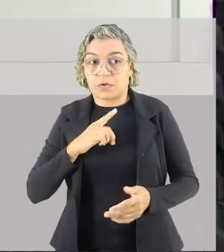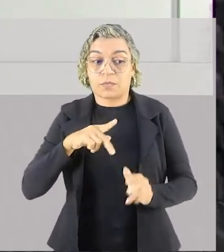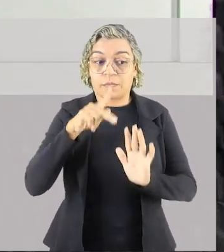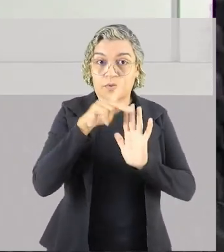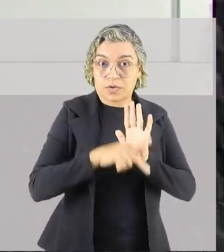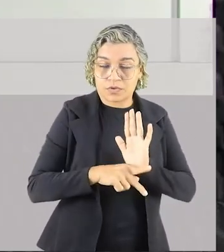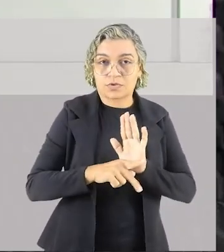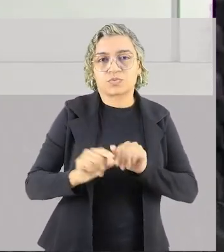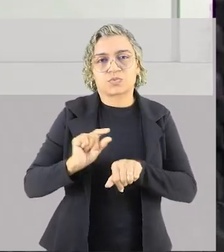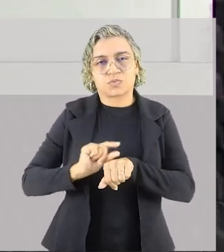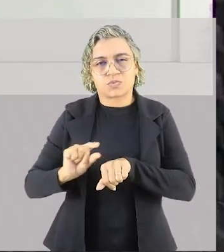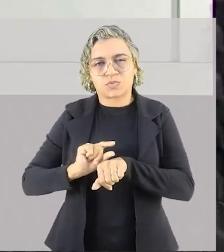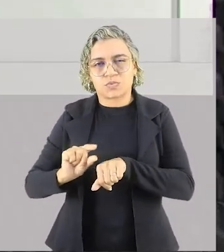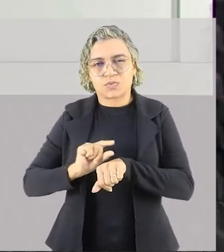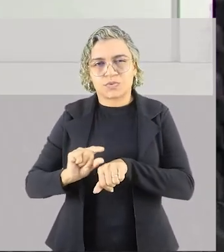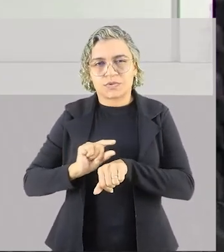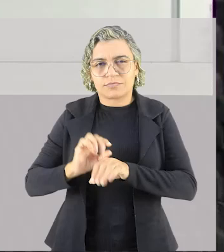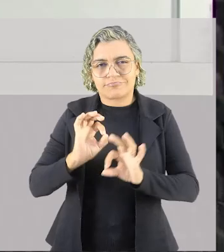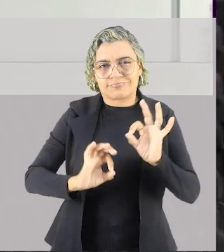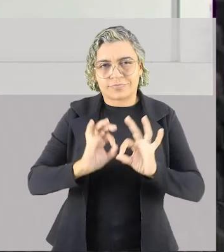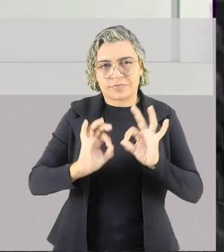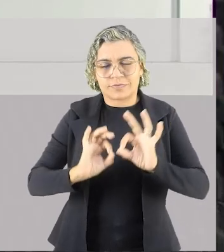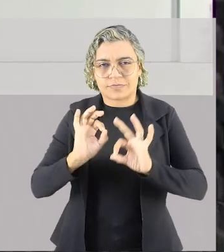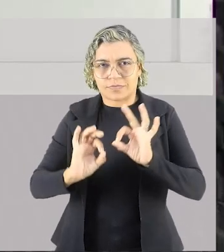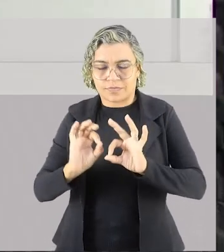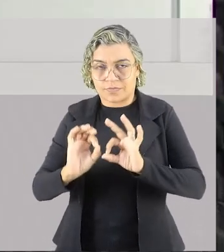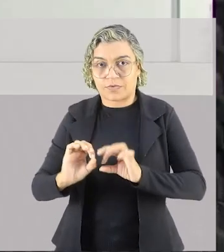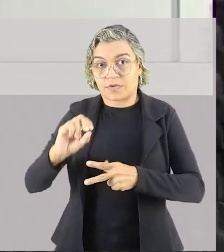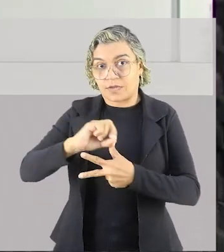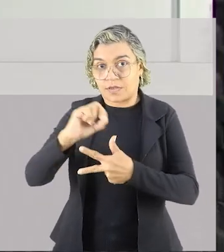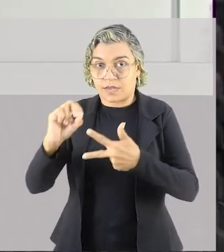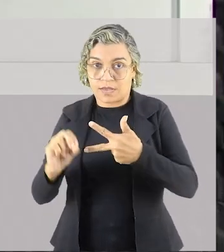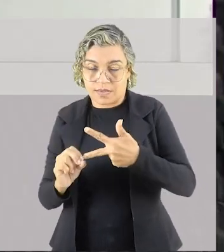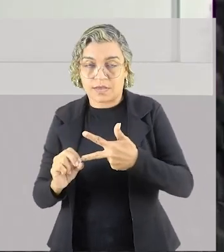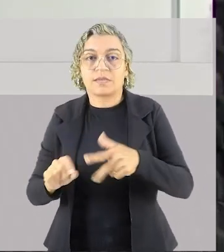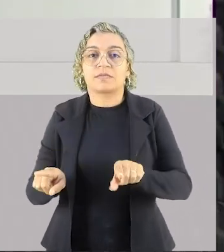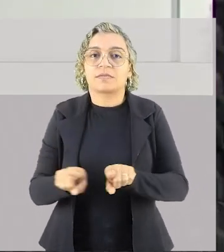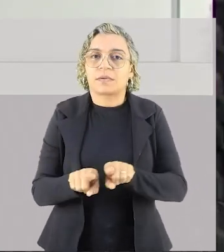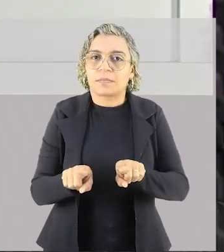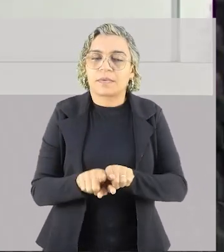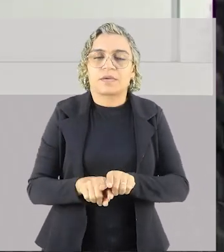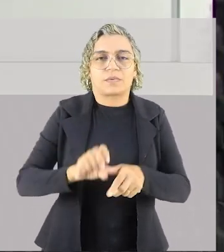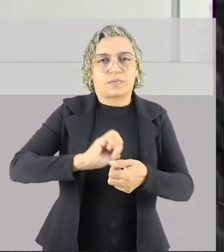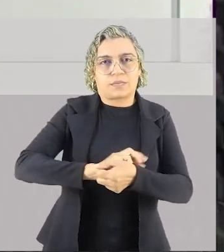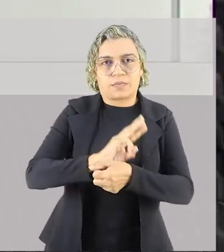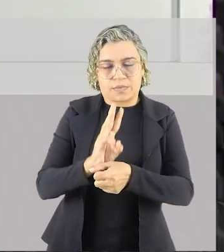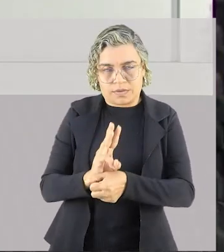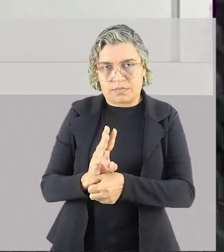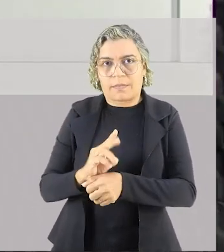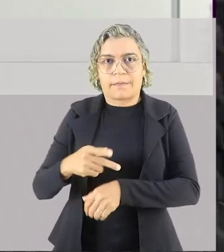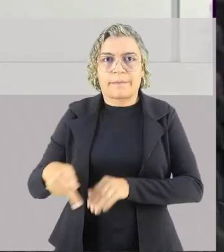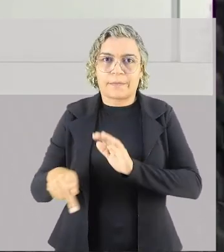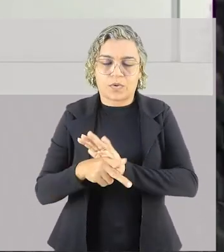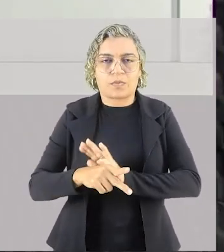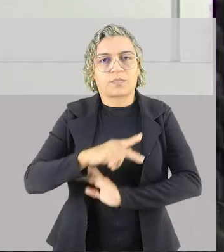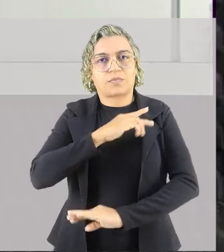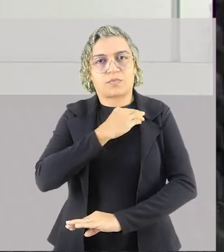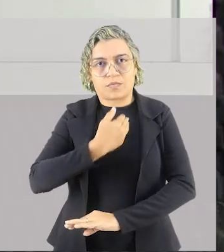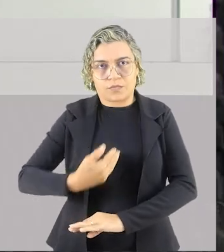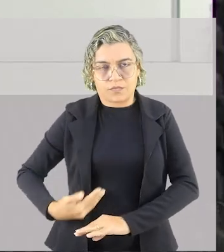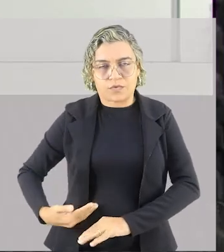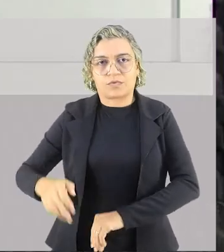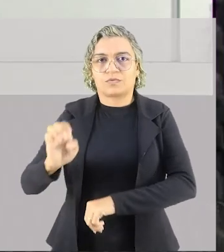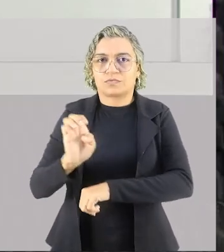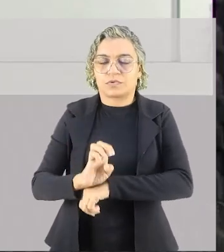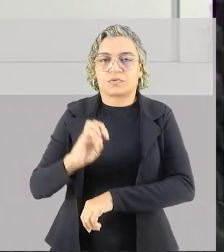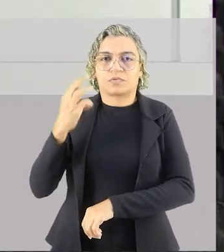do cursinho preparatório para o Enem, o EMA, certo? Um projeto do Governo do Estado do Maranhão, através da Secretaria de